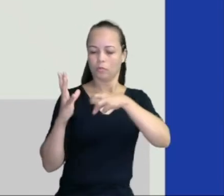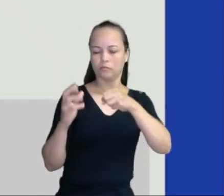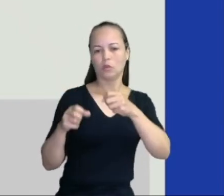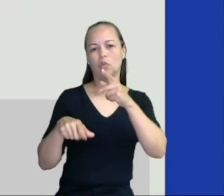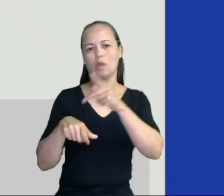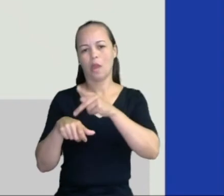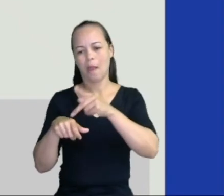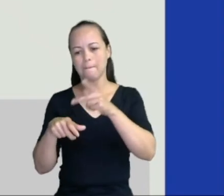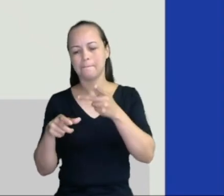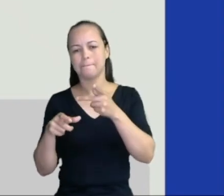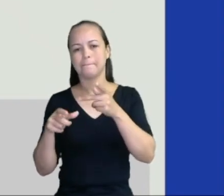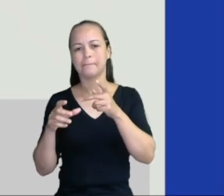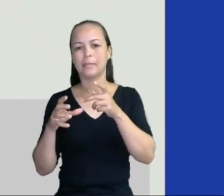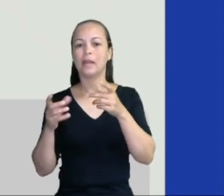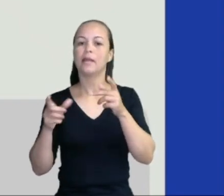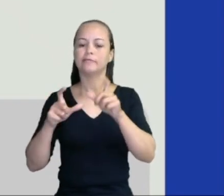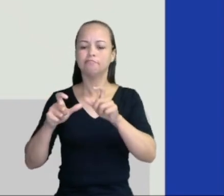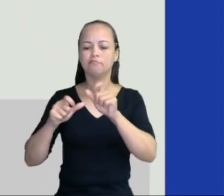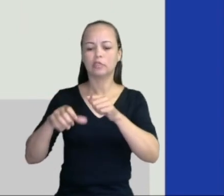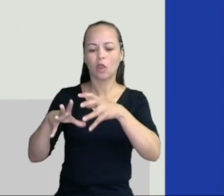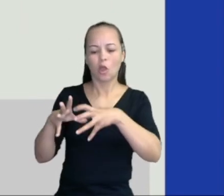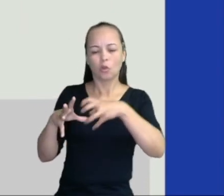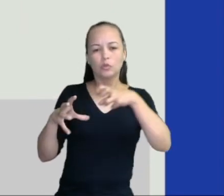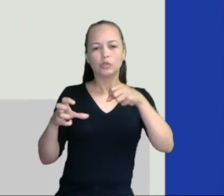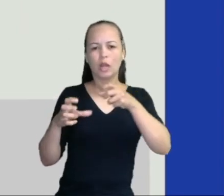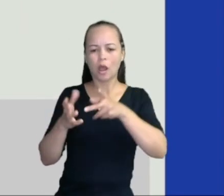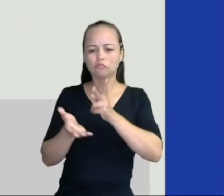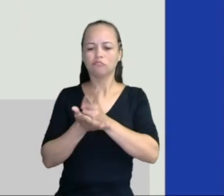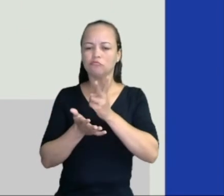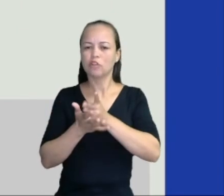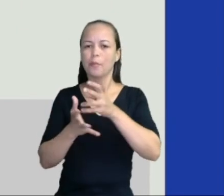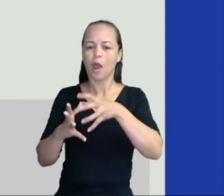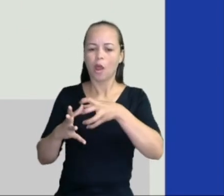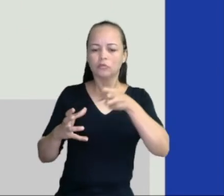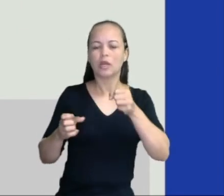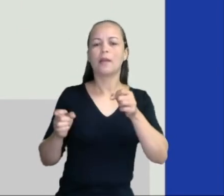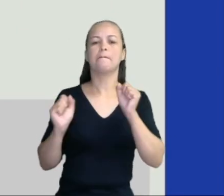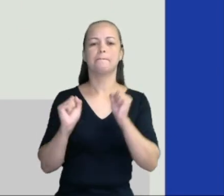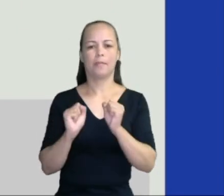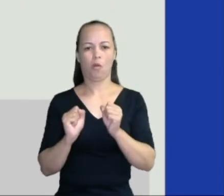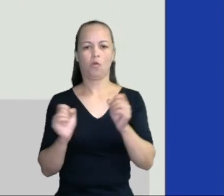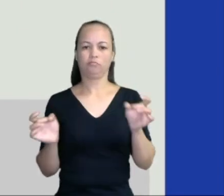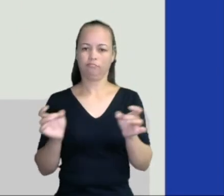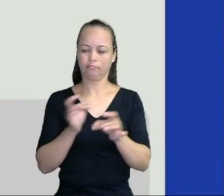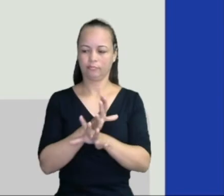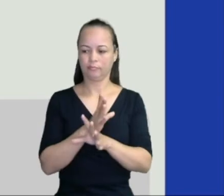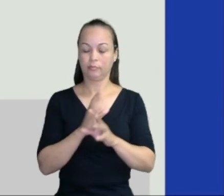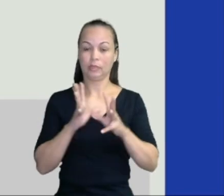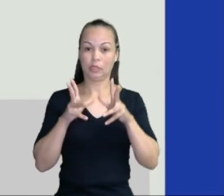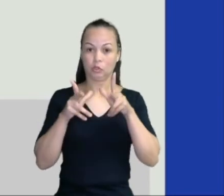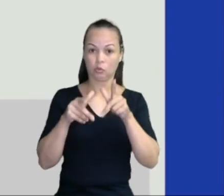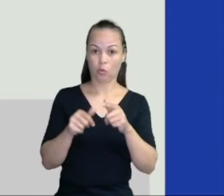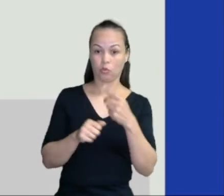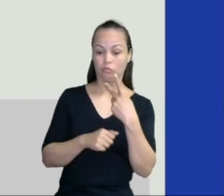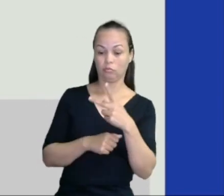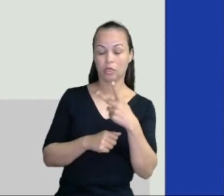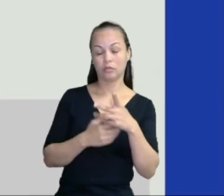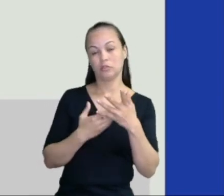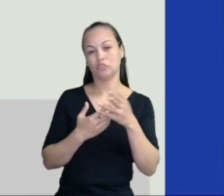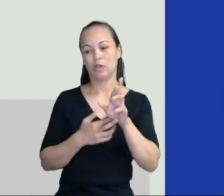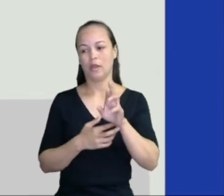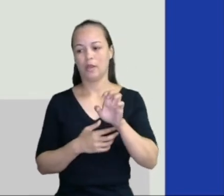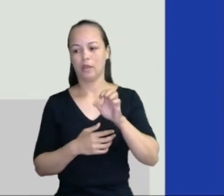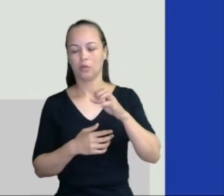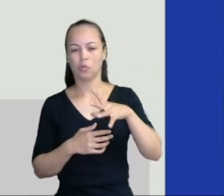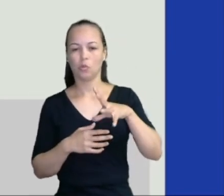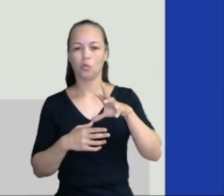pode simplesmente acabar. Isso mesmo. E todos esses recursos, vocês sabiam que eles